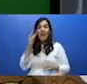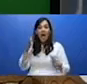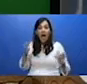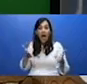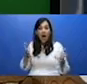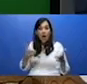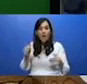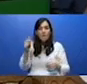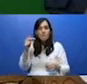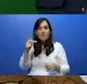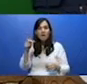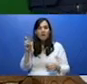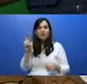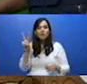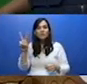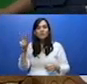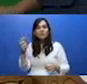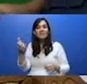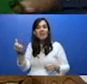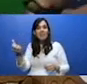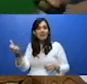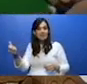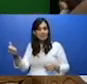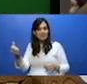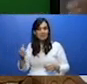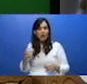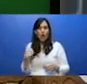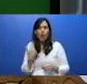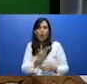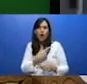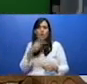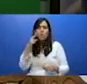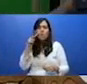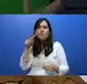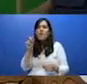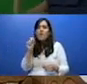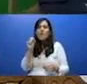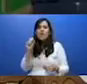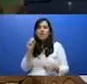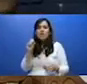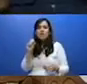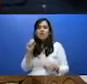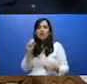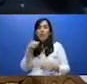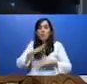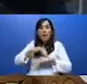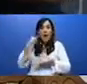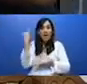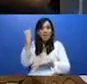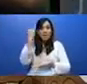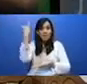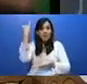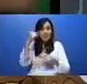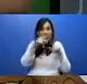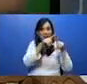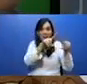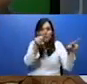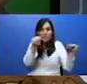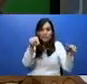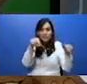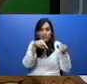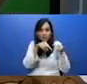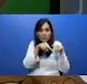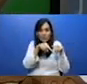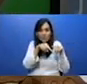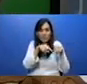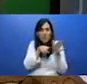Agora, na página 266, nós vamos ver aqui que um dos mais importantes sítios paleontológicos do